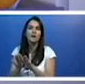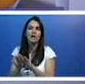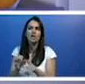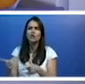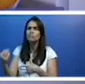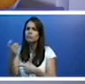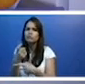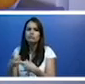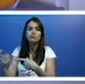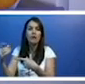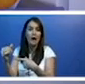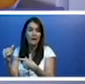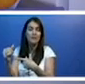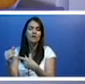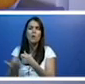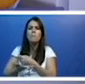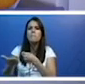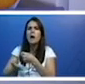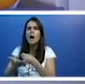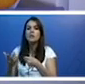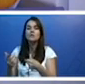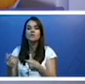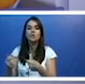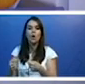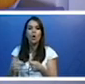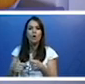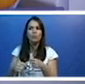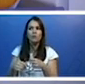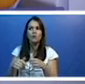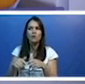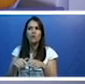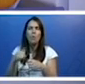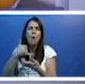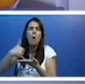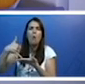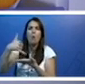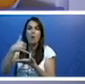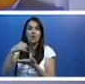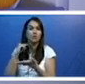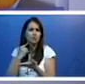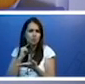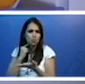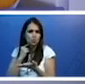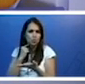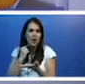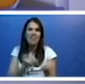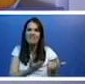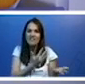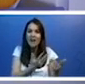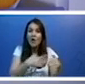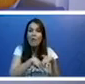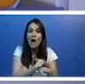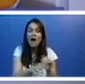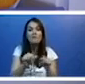dessa base com óleos e gorduras. Por isso a gente usa, né, o óleo sujo que a gente usa para fritura, as pessoas